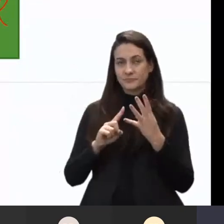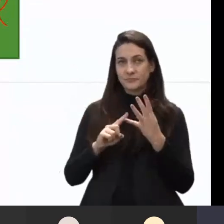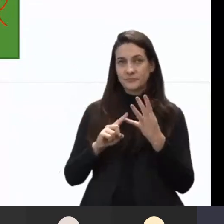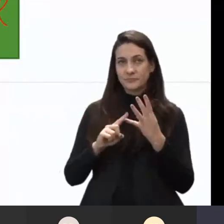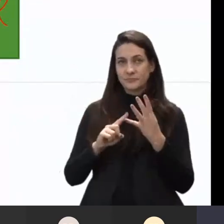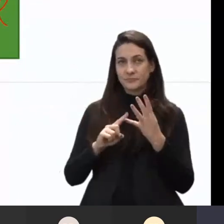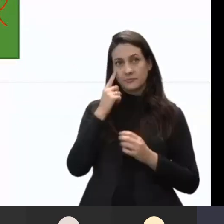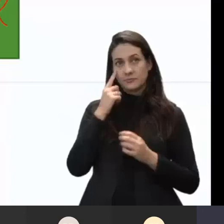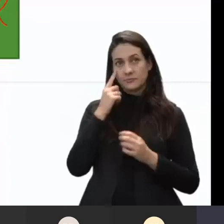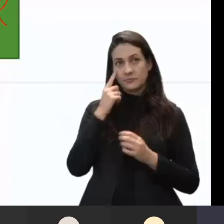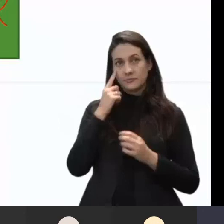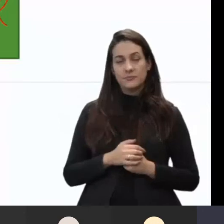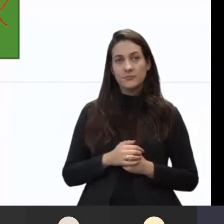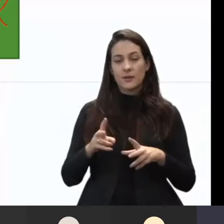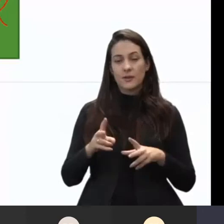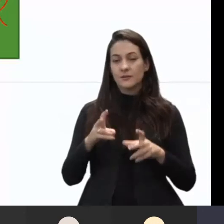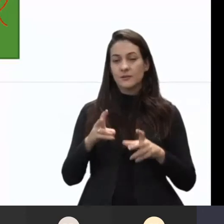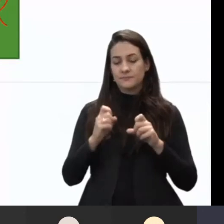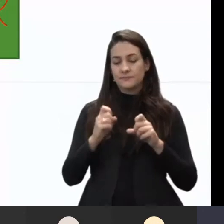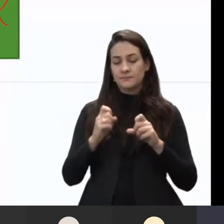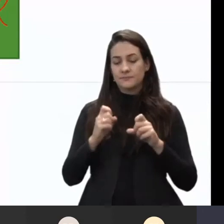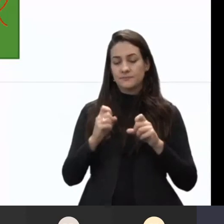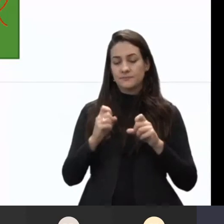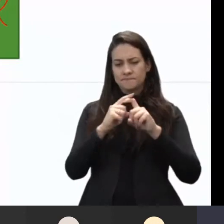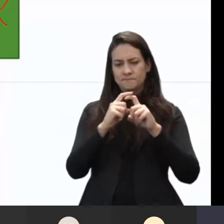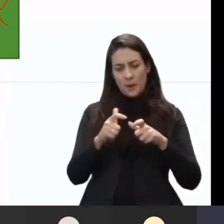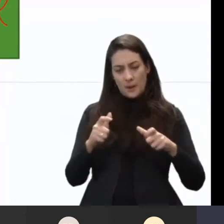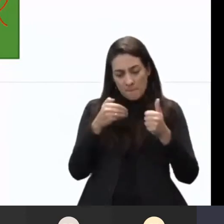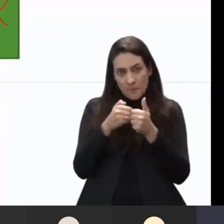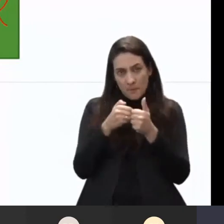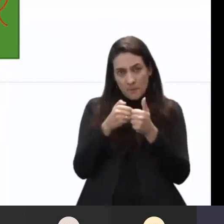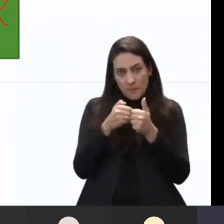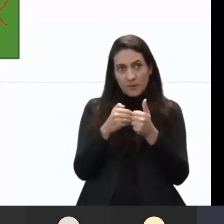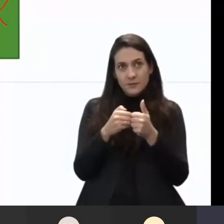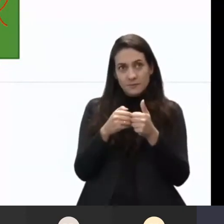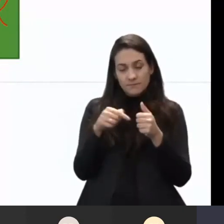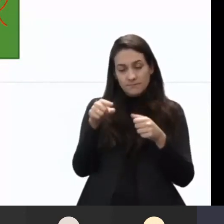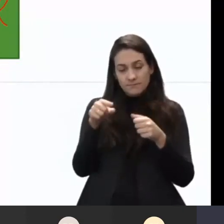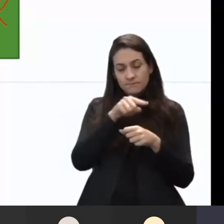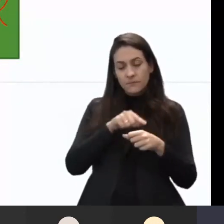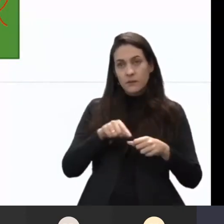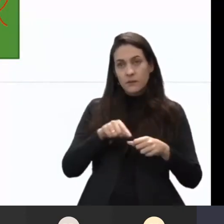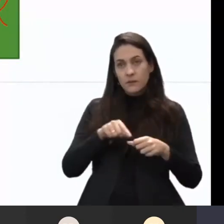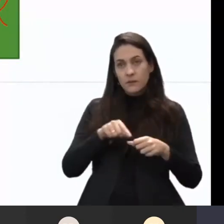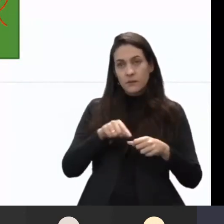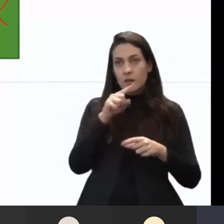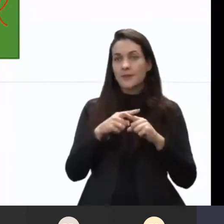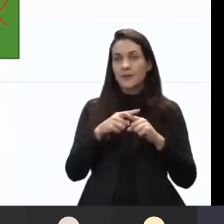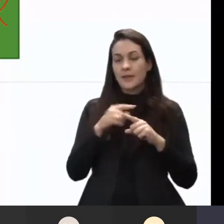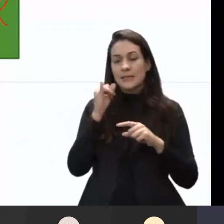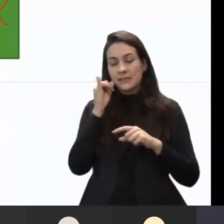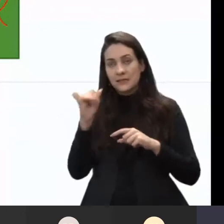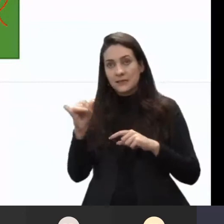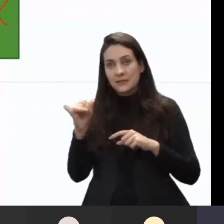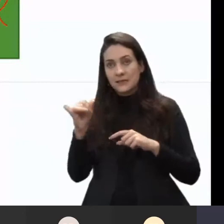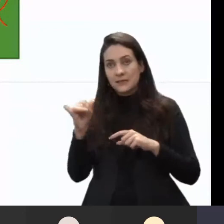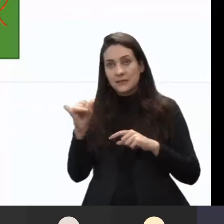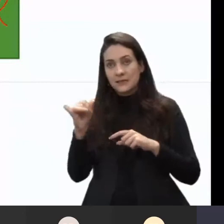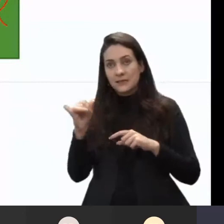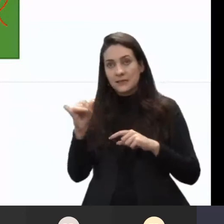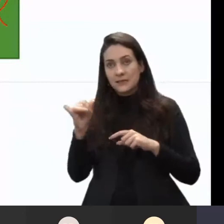cresceu próxima aí ao disco, ao papel filtro. Por quê? Porque ele não tem ação